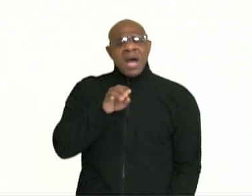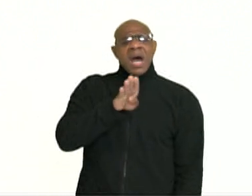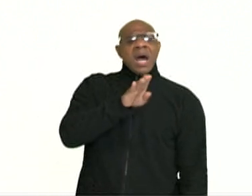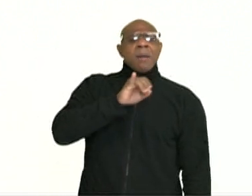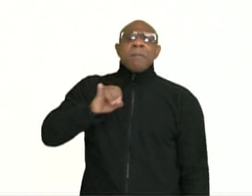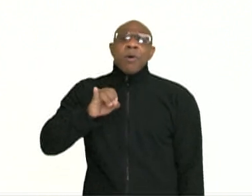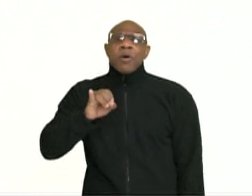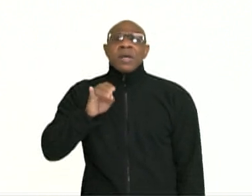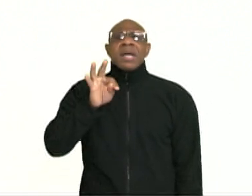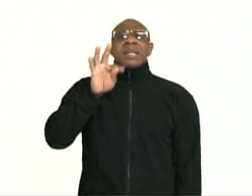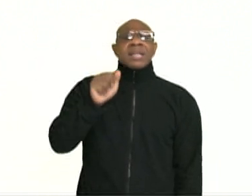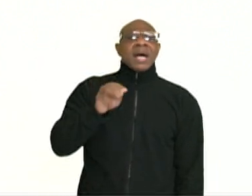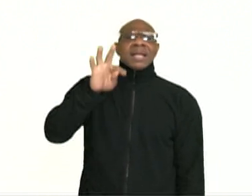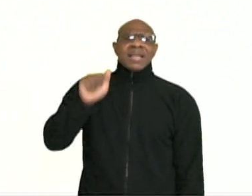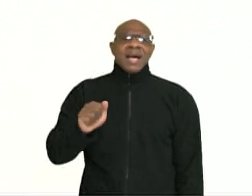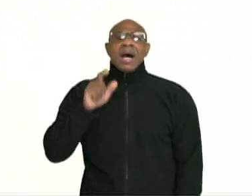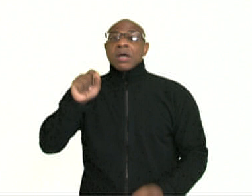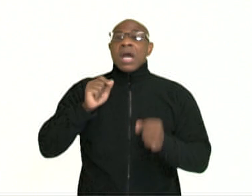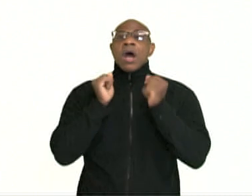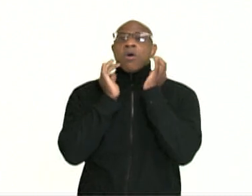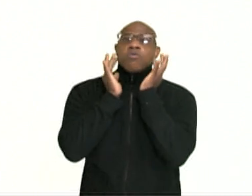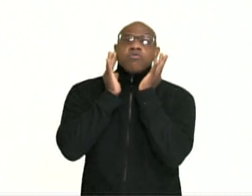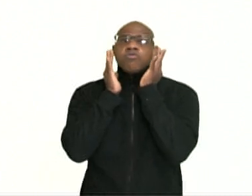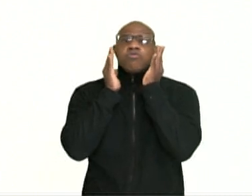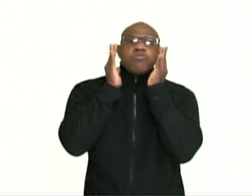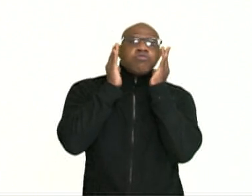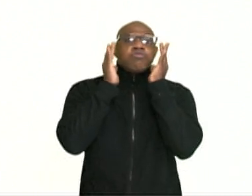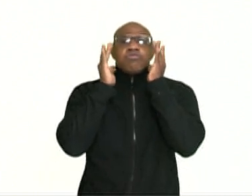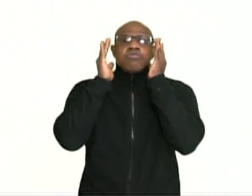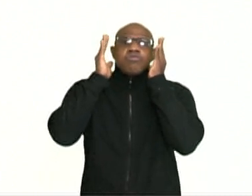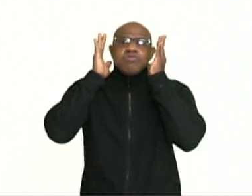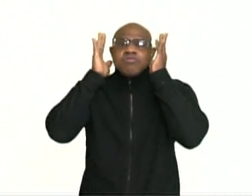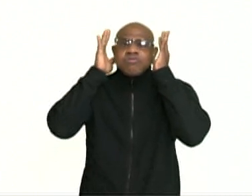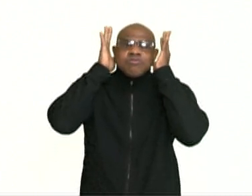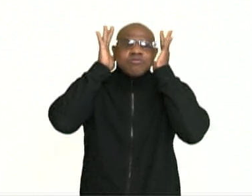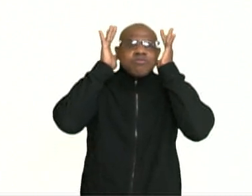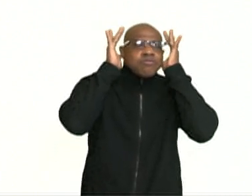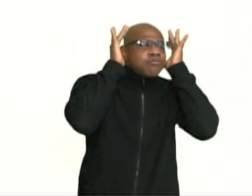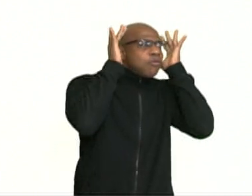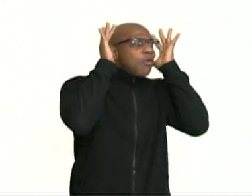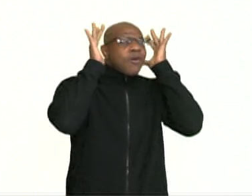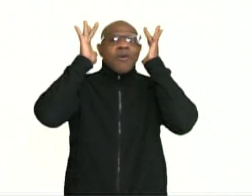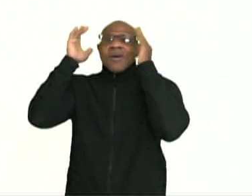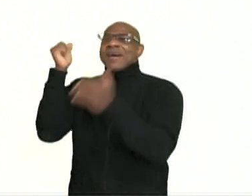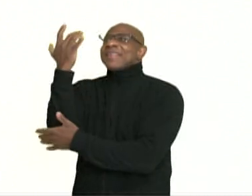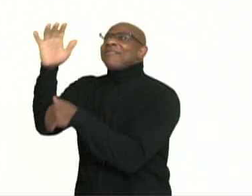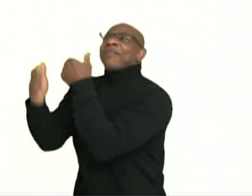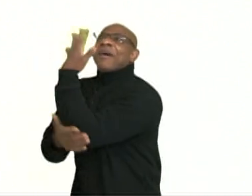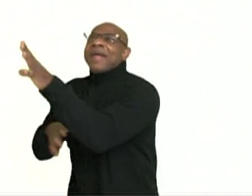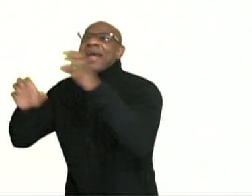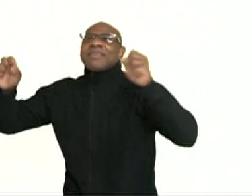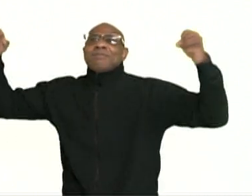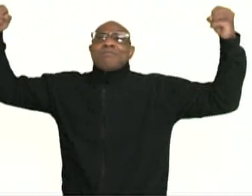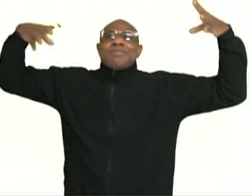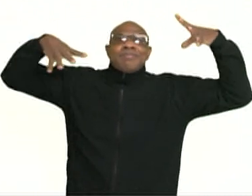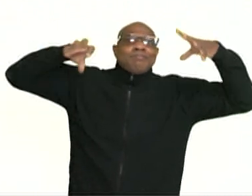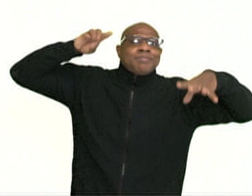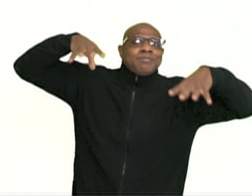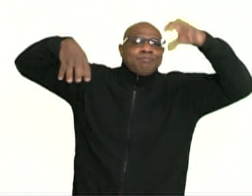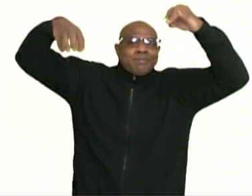uma grande bola de fogo que fica na floresta ali, Protegendo a